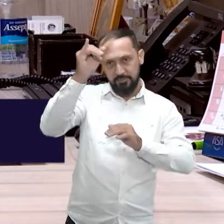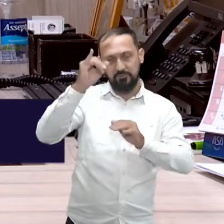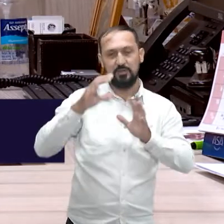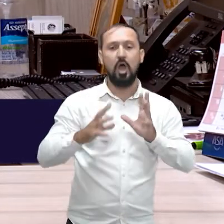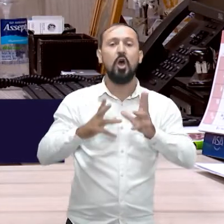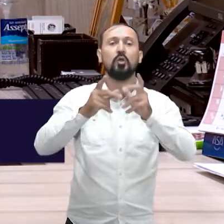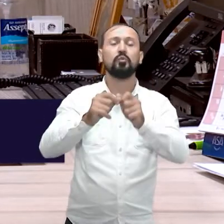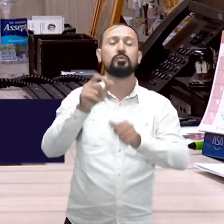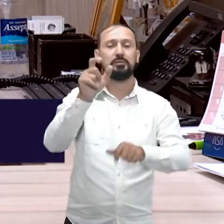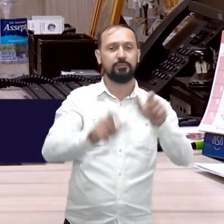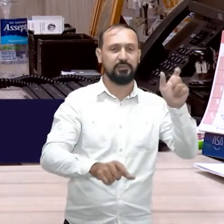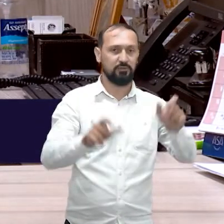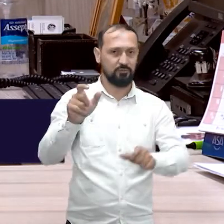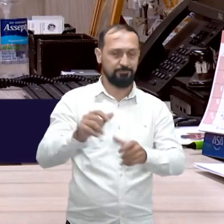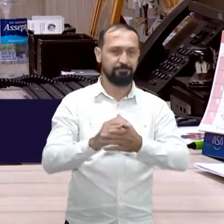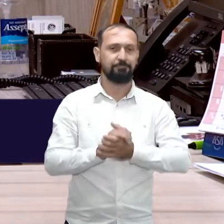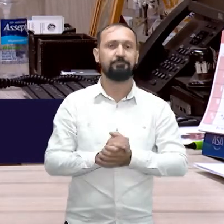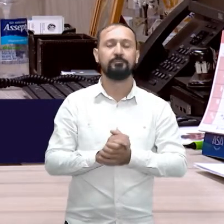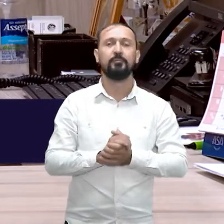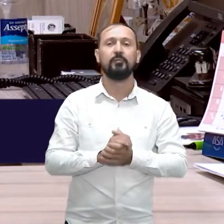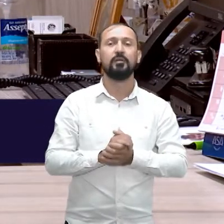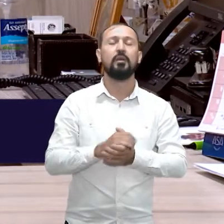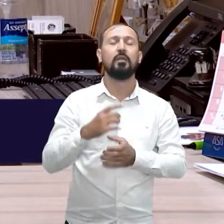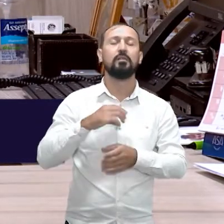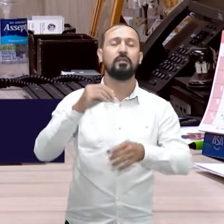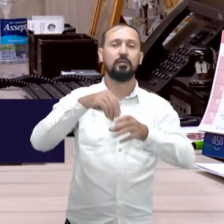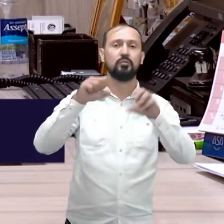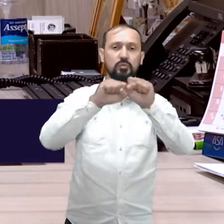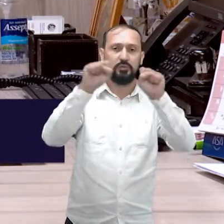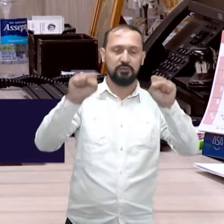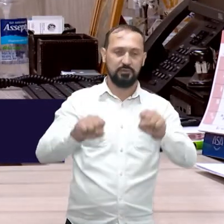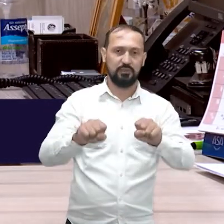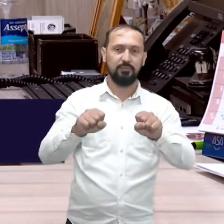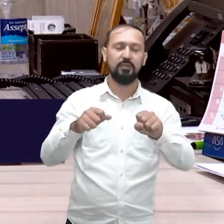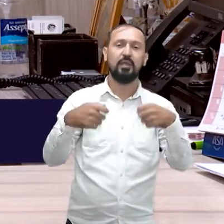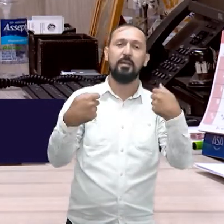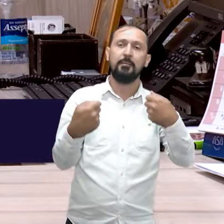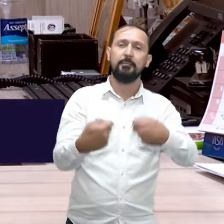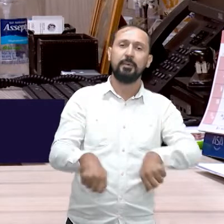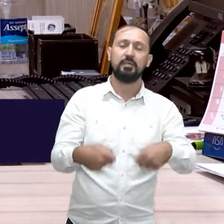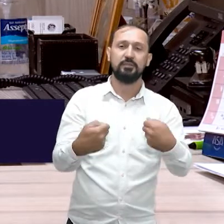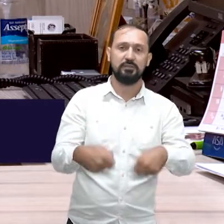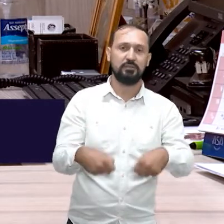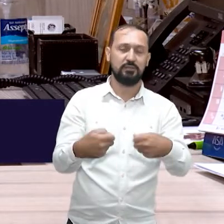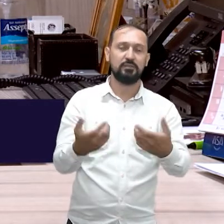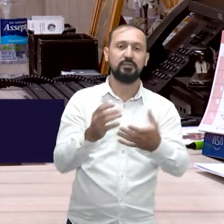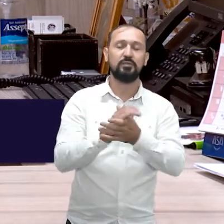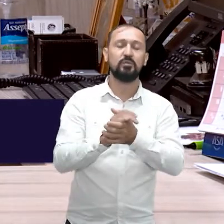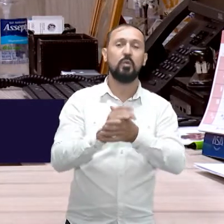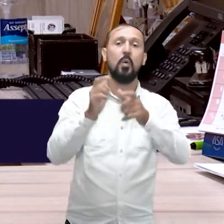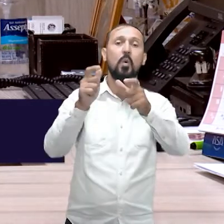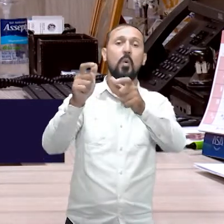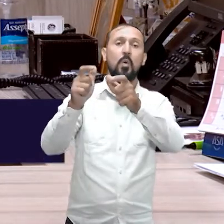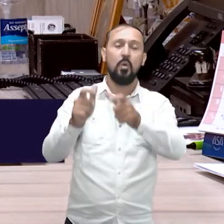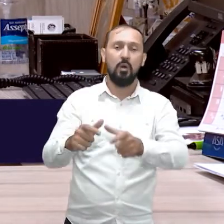CACEMES, que é levar a prevenção a todos os beneficiários e também as pessoas do Sistema Único de Saúde que